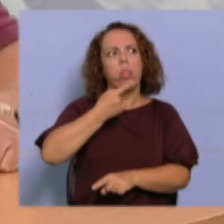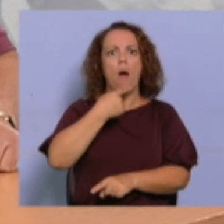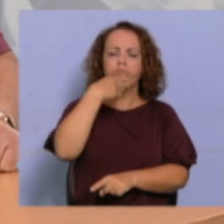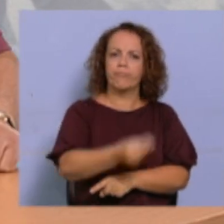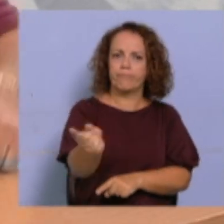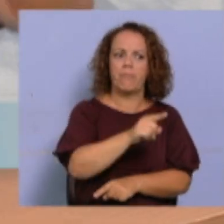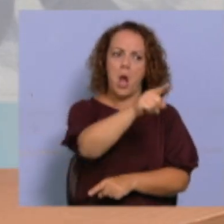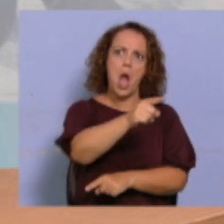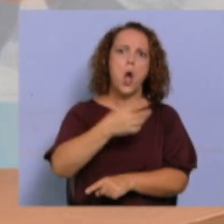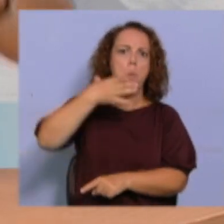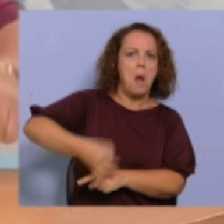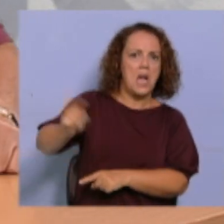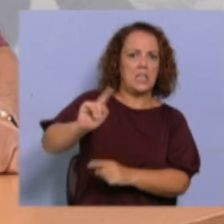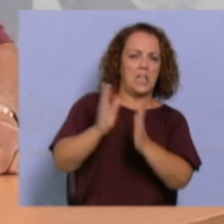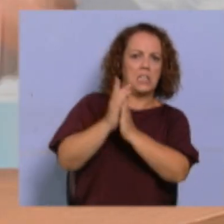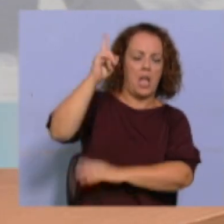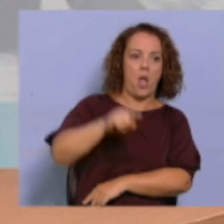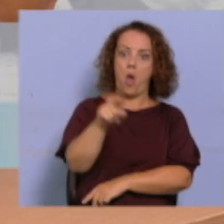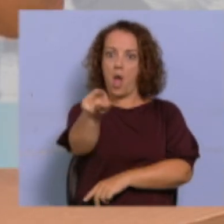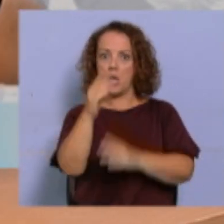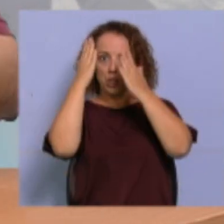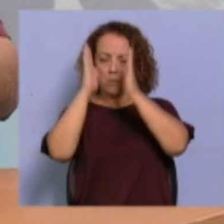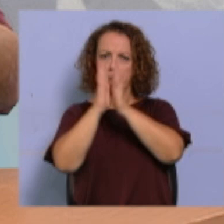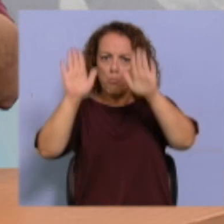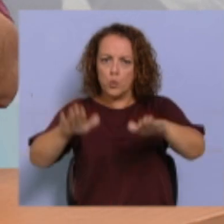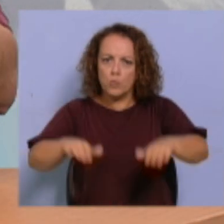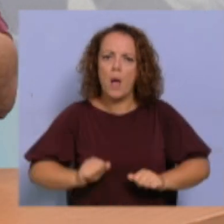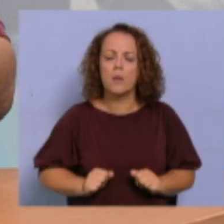é ateu. Não, aquele é muçulmano. Tem que...